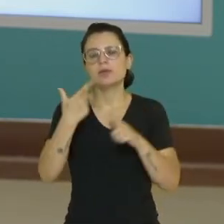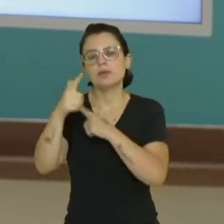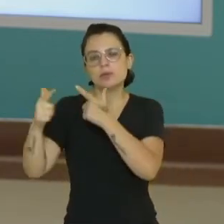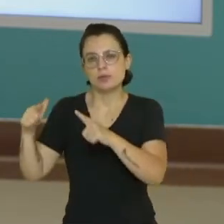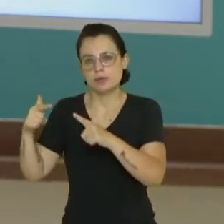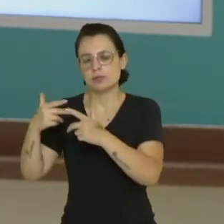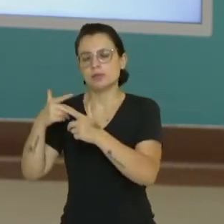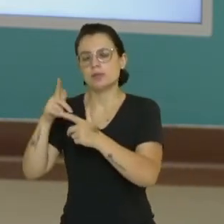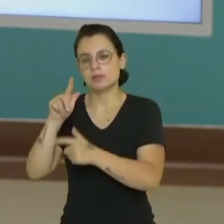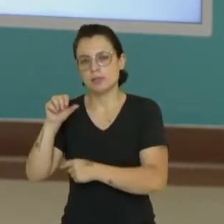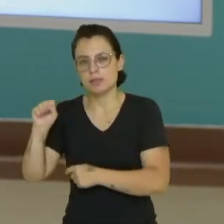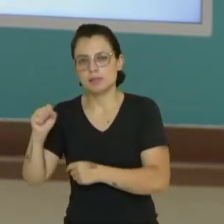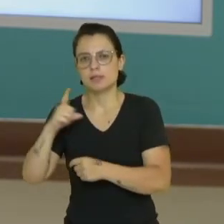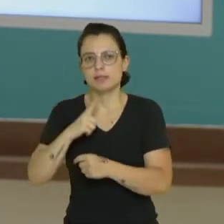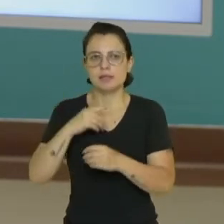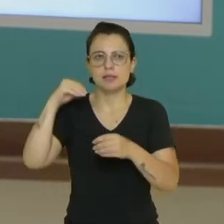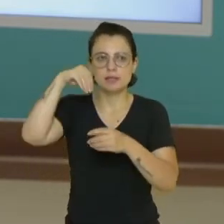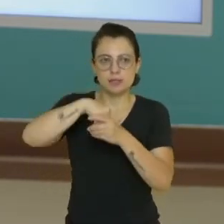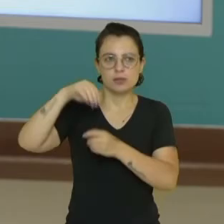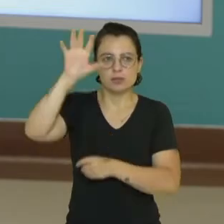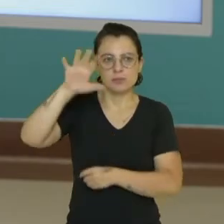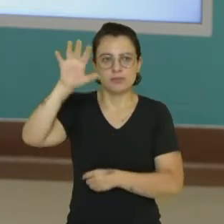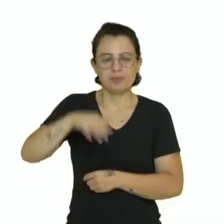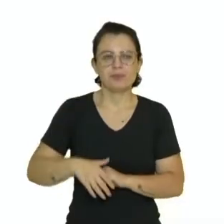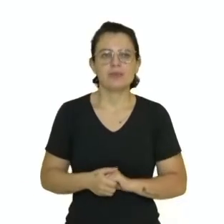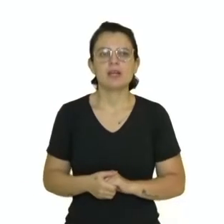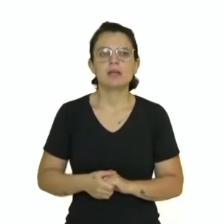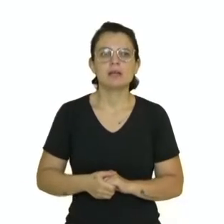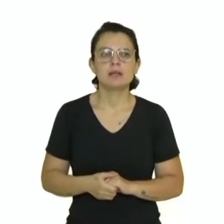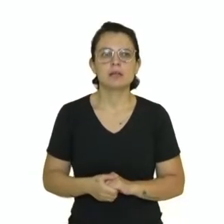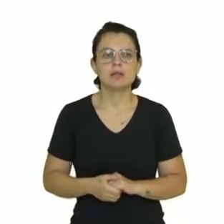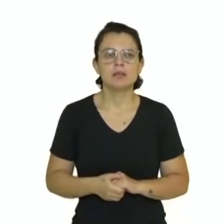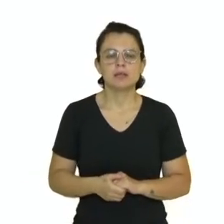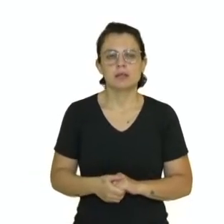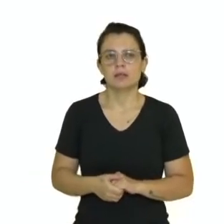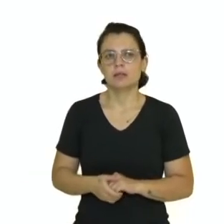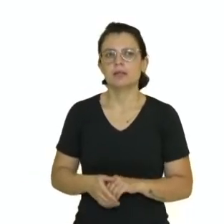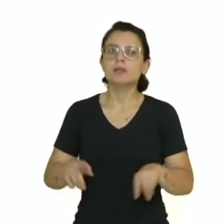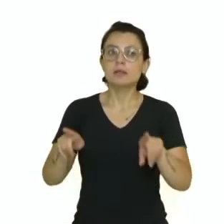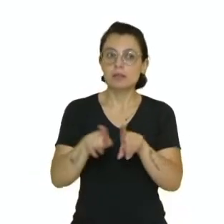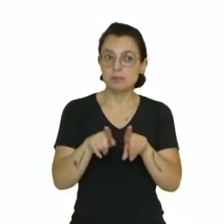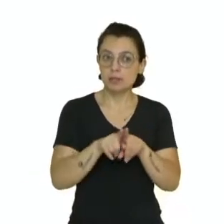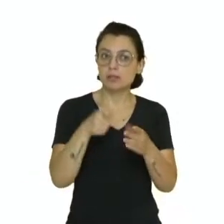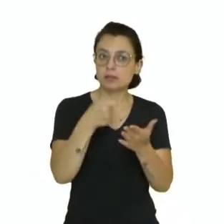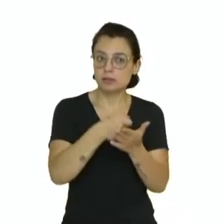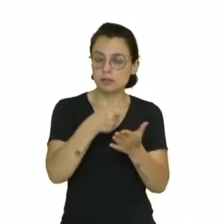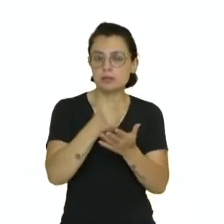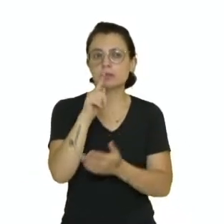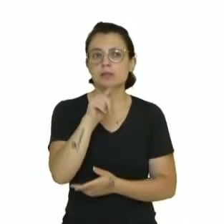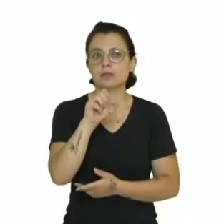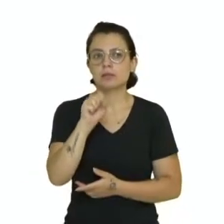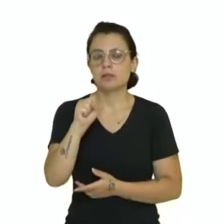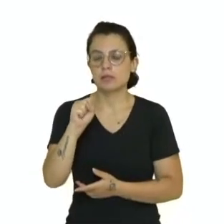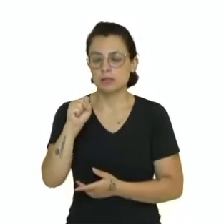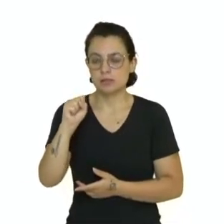compõem a nossa atmosfera. Além de garantir os gases necessários para a manutenção da vida, então,